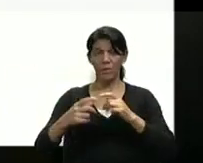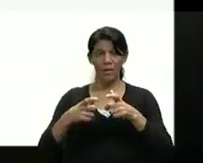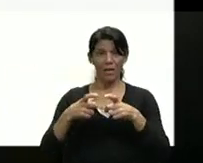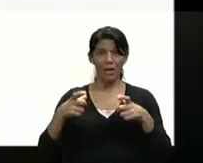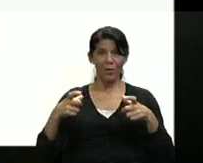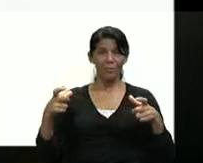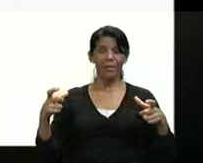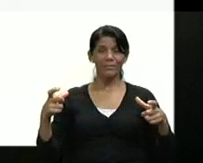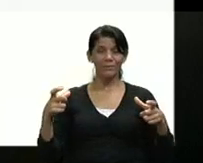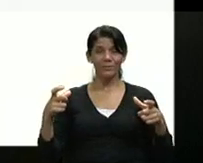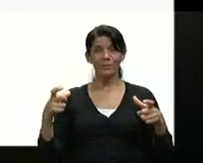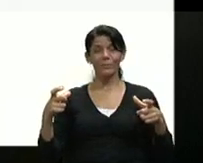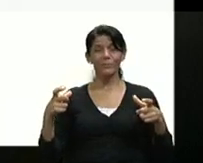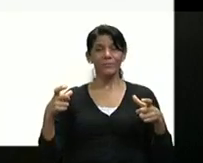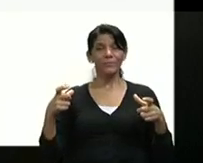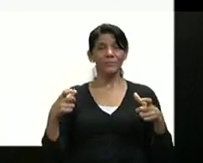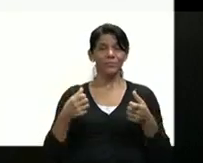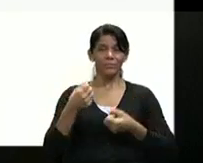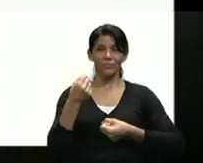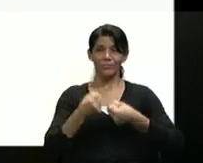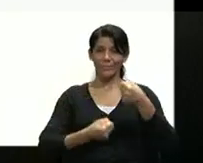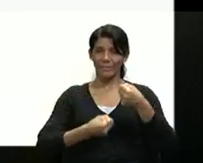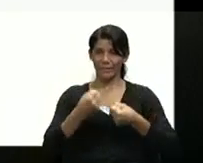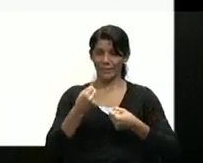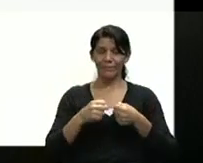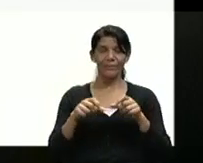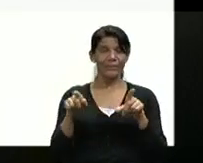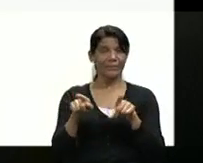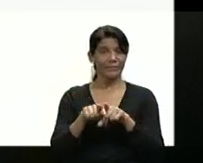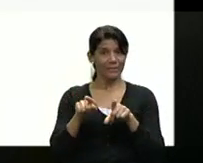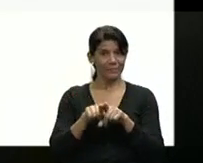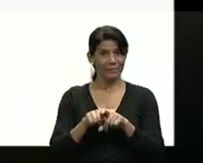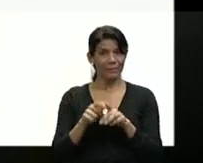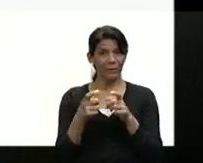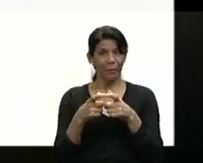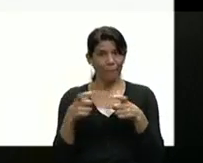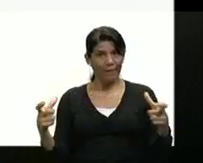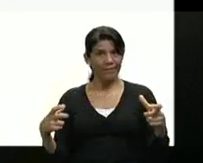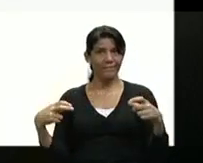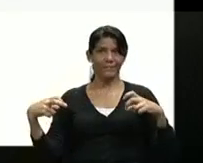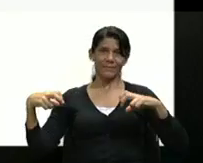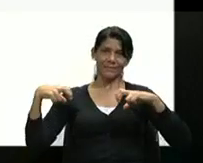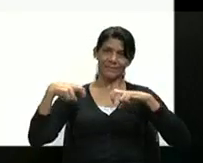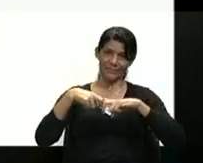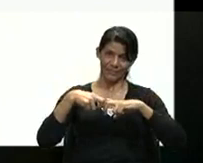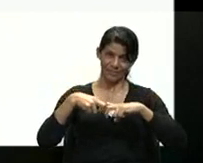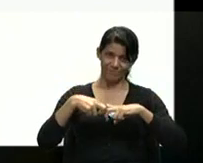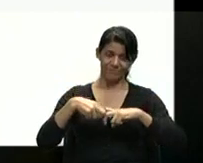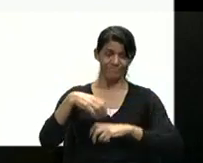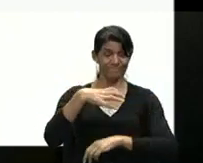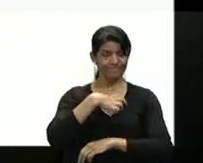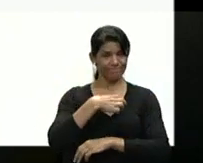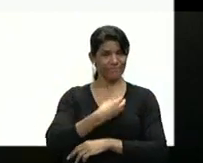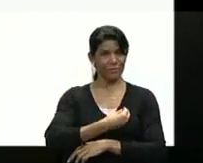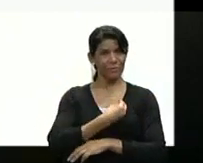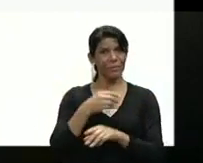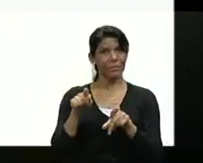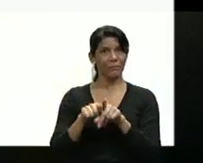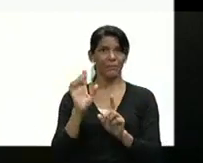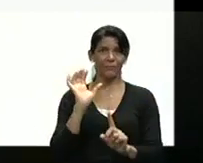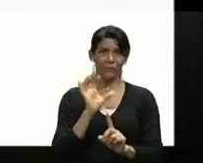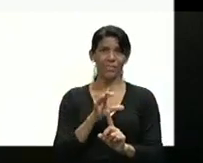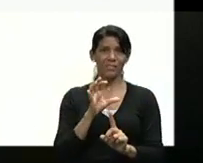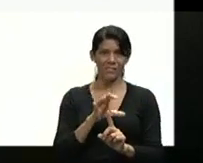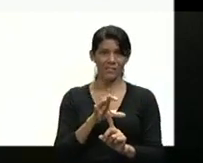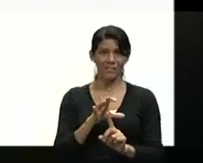dessa demanda de veículos que geram também maior número de acidentes. O estilo de vida influencia muito e aqui, né,